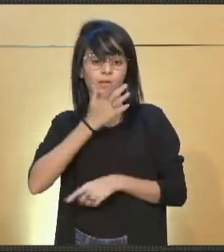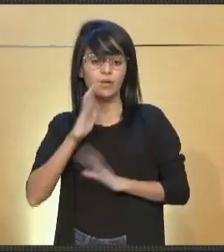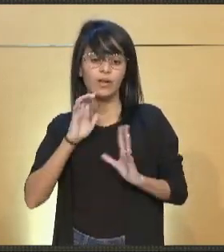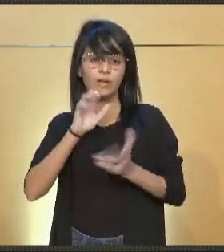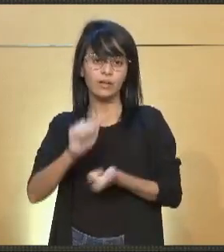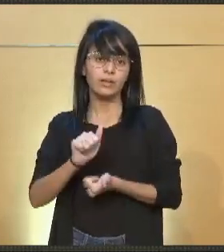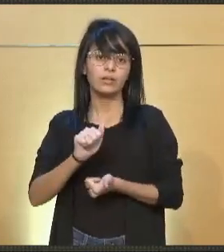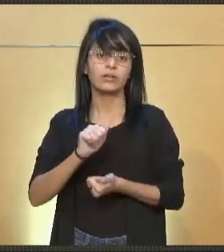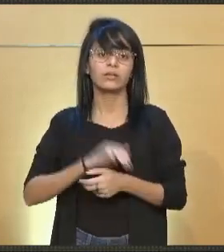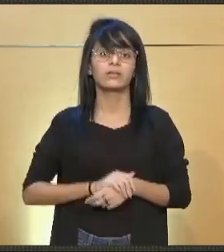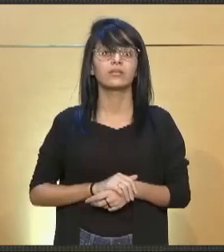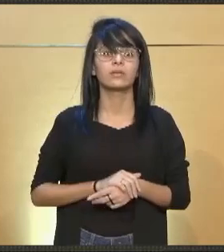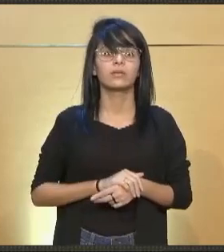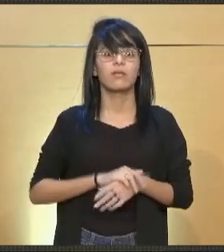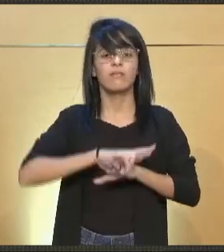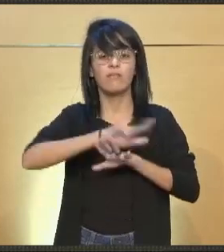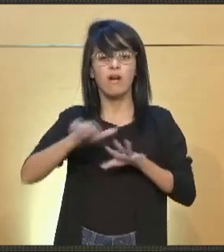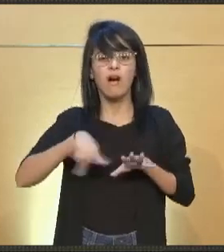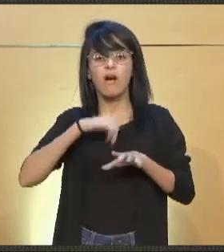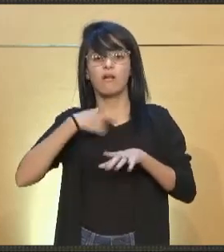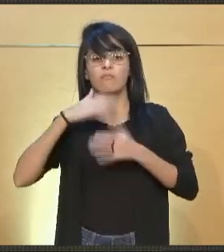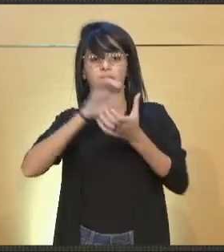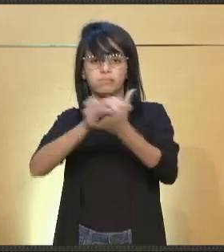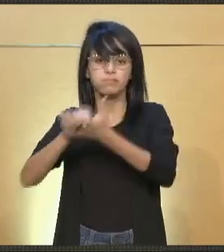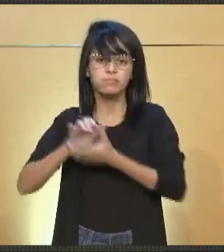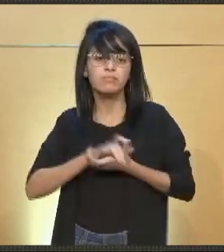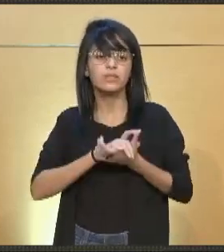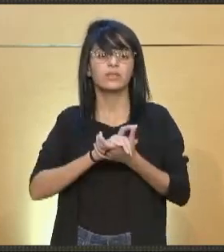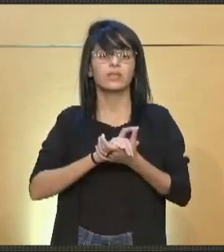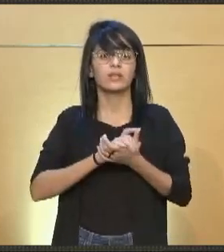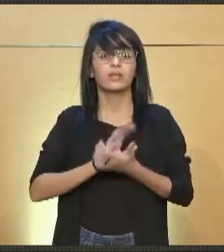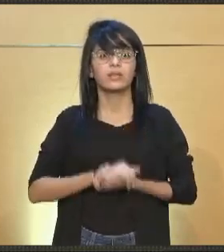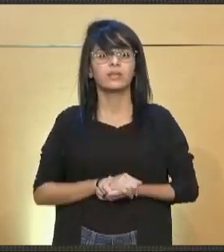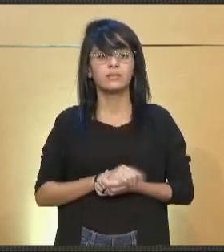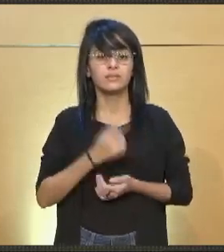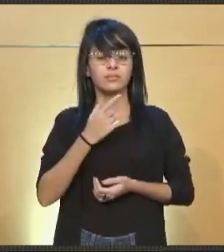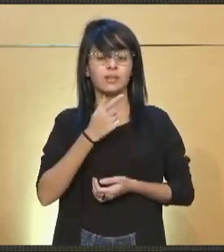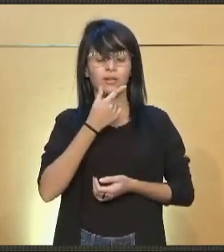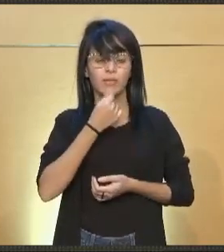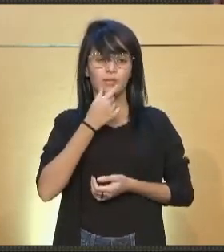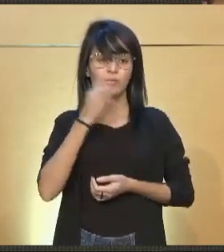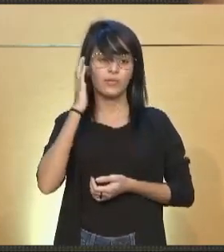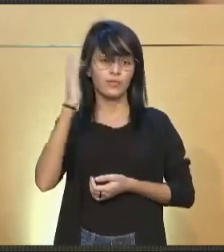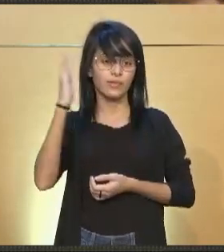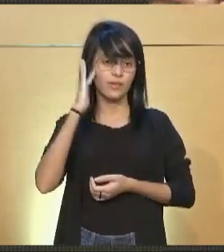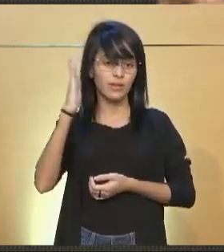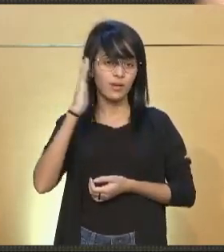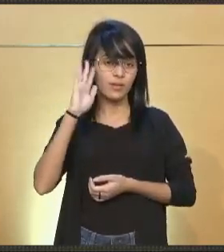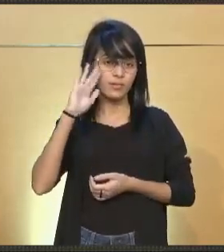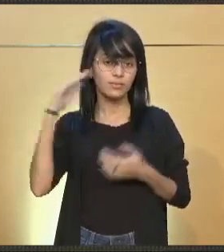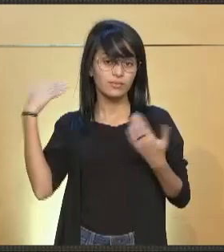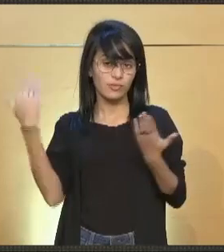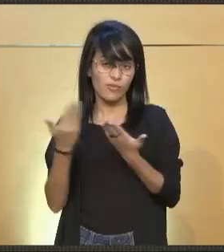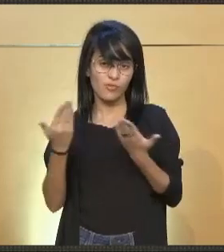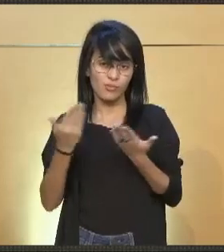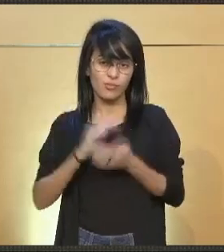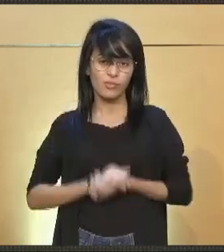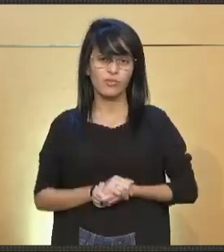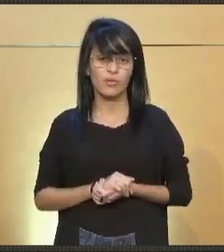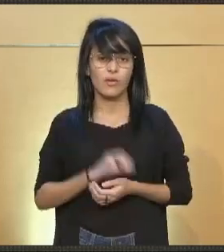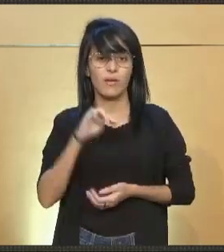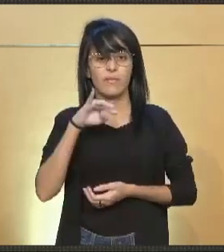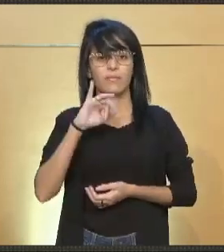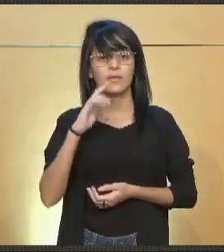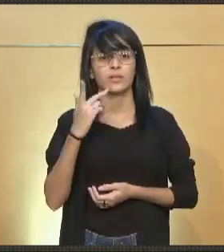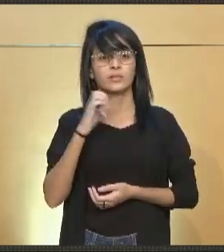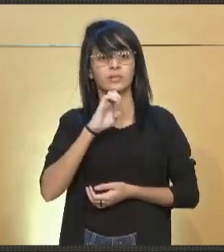união estável, poliamor. Eu acredito que a frase de Michel Foucault, filósofo, é bem atual para hoje em dia. Michel Foucault disse